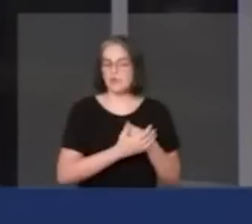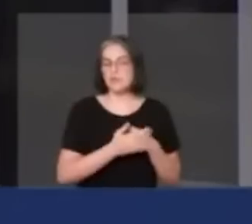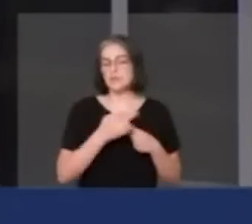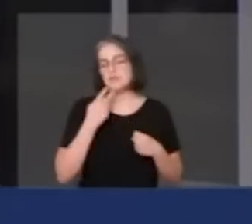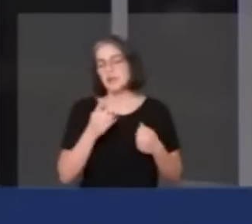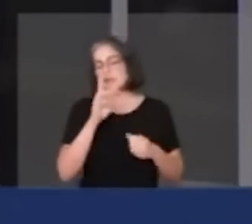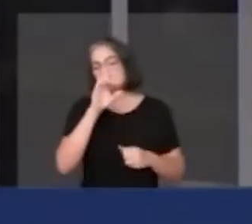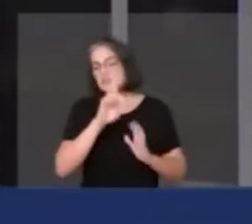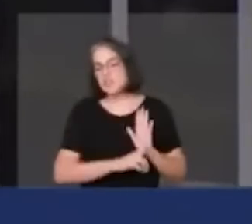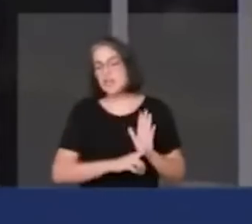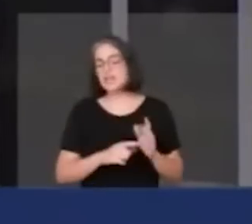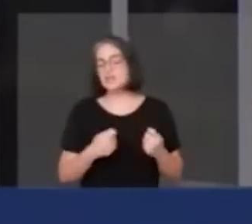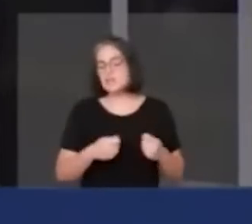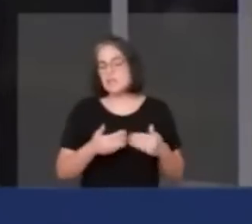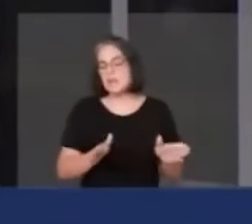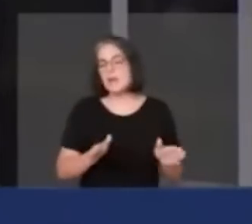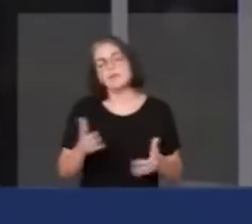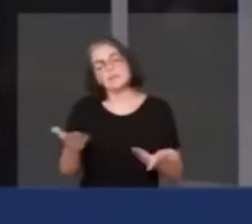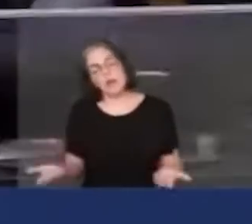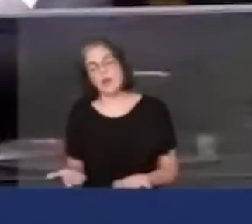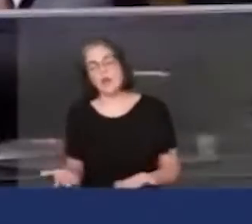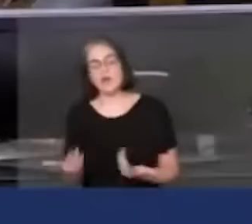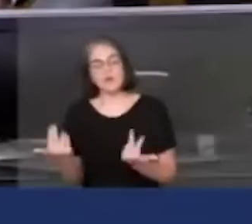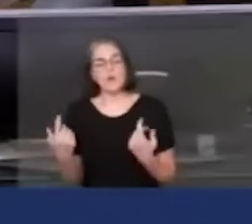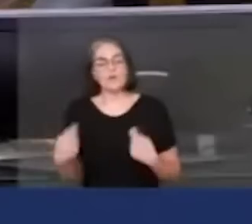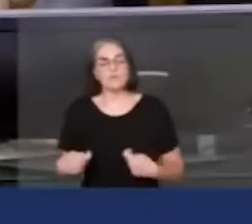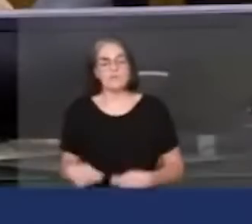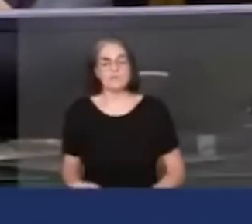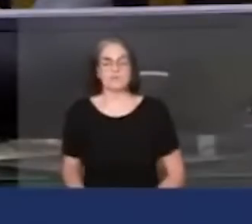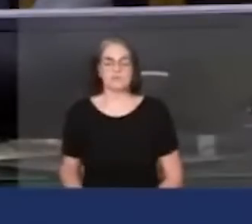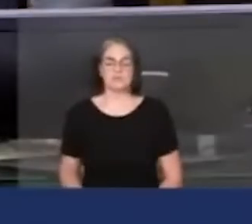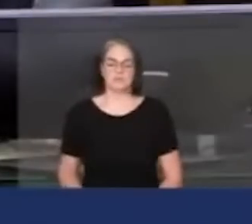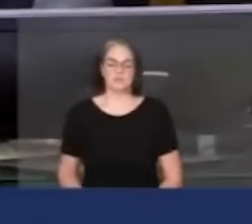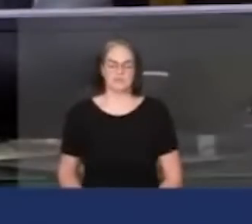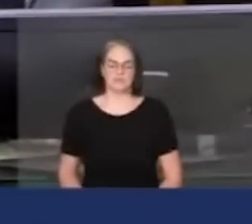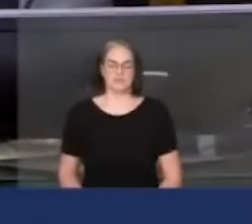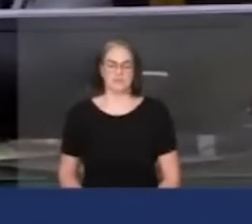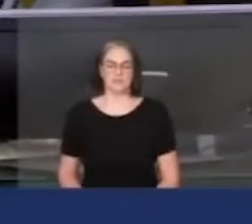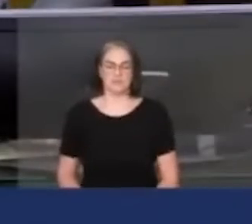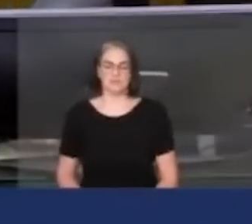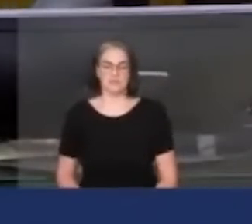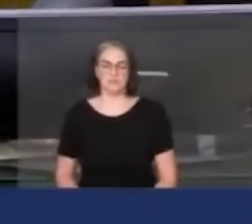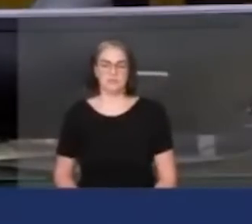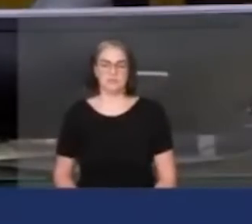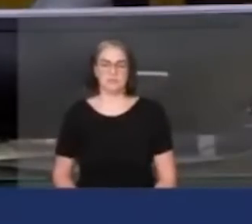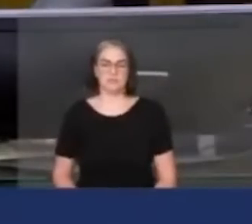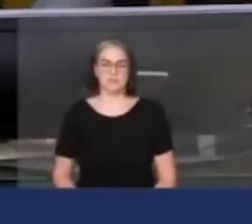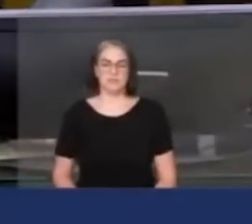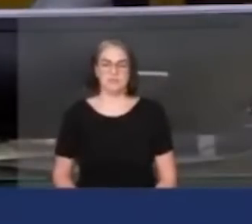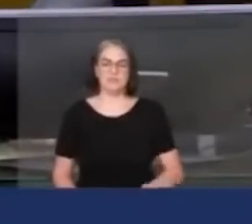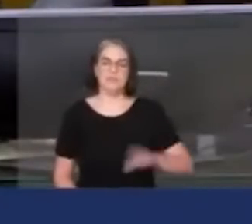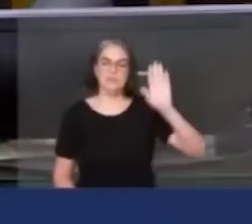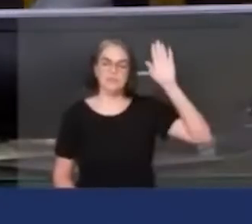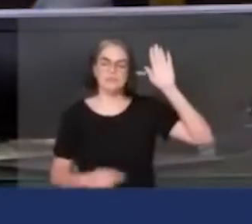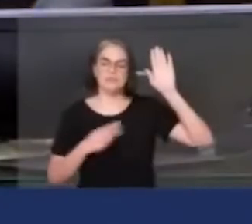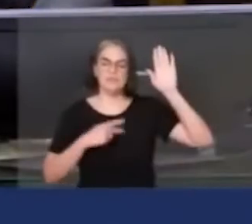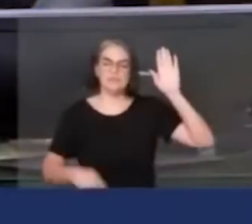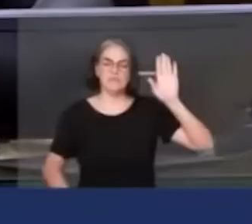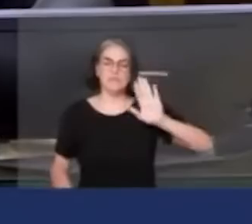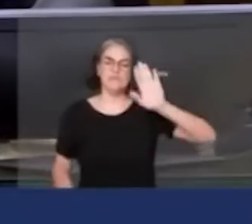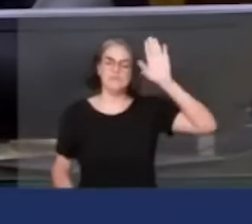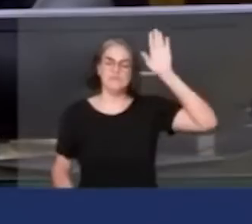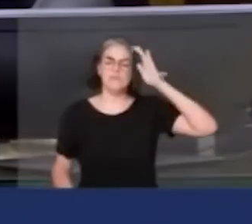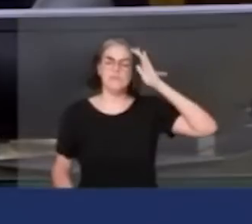Muito obrigado, senhor presidente. Presidente, por favor... Deputado... Por favor, presidente, pela ordem. O regimento interno desta